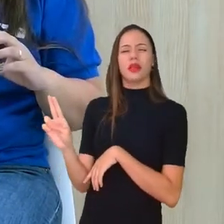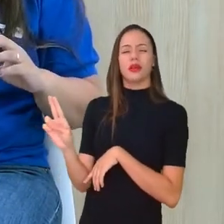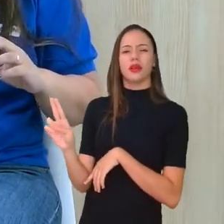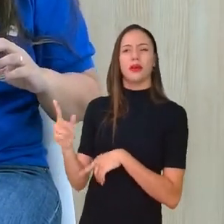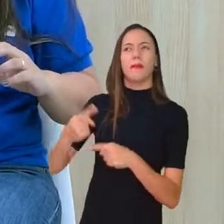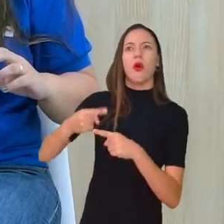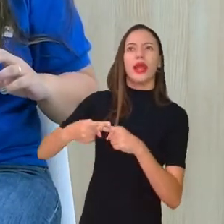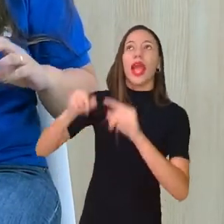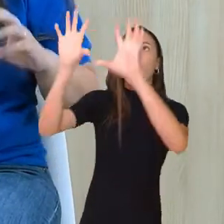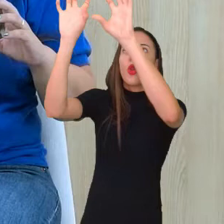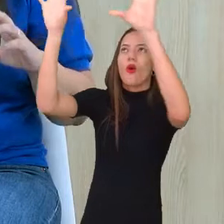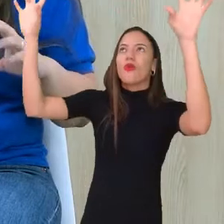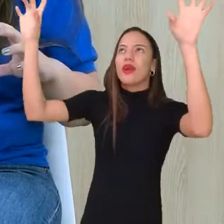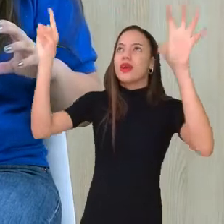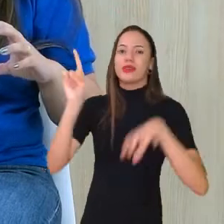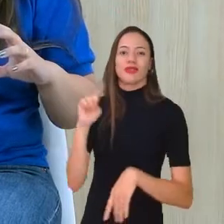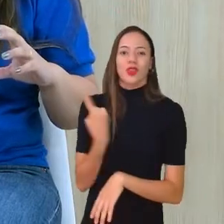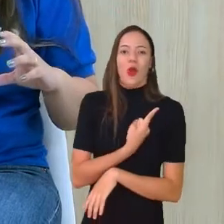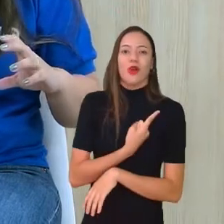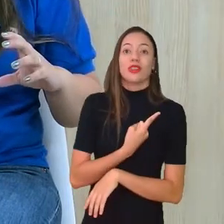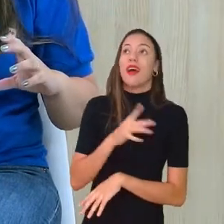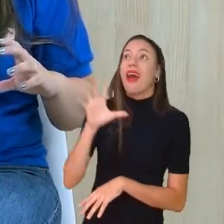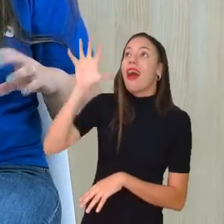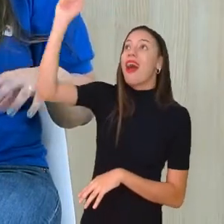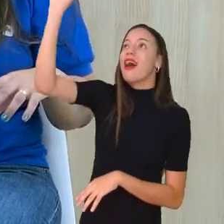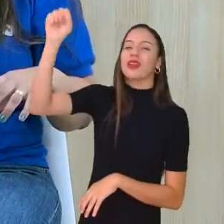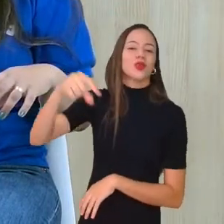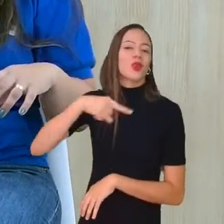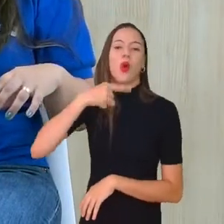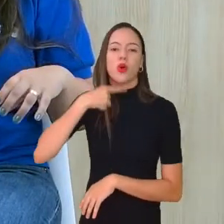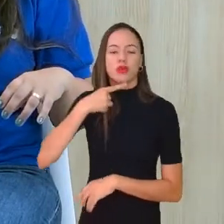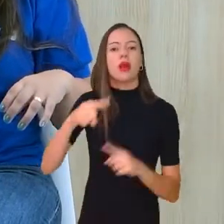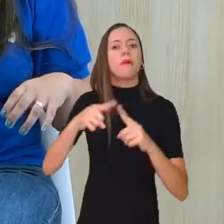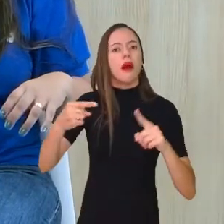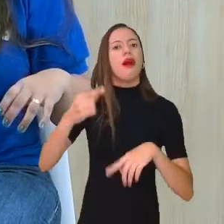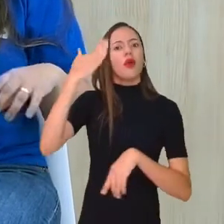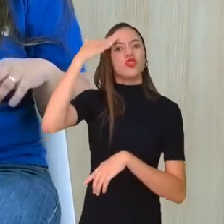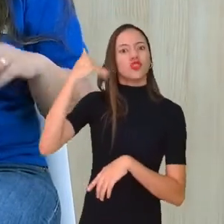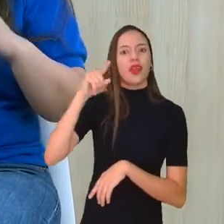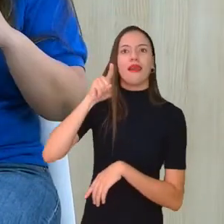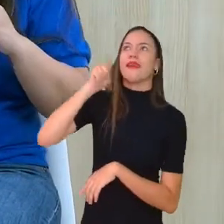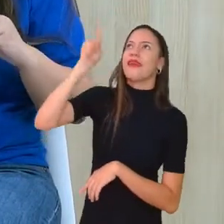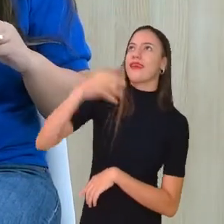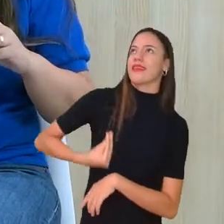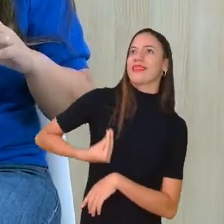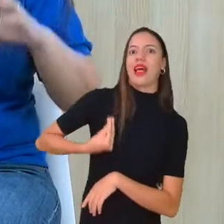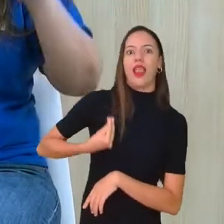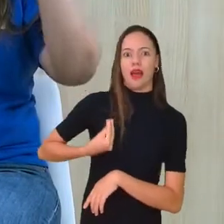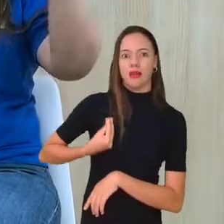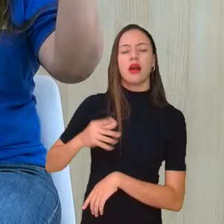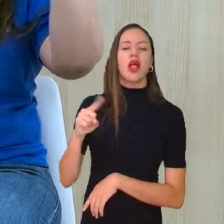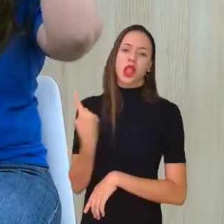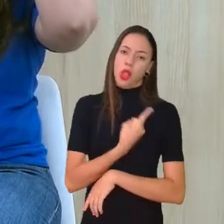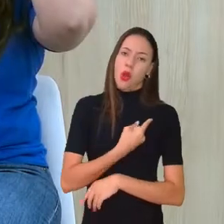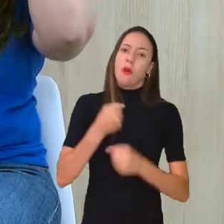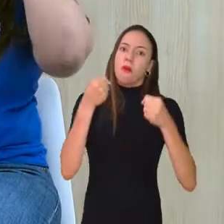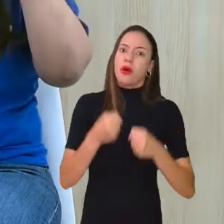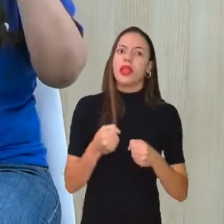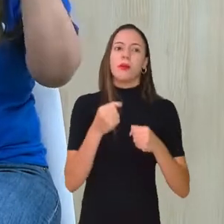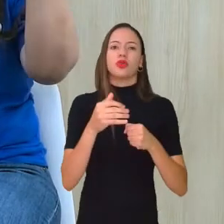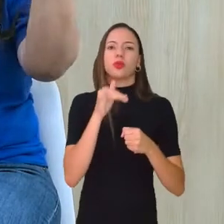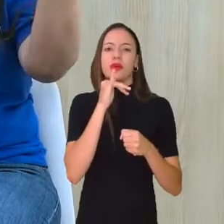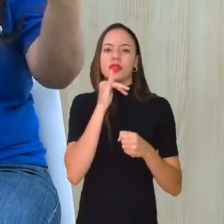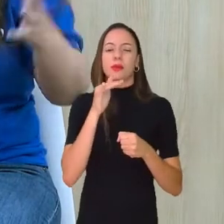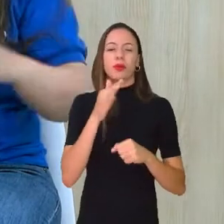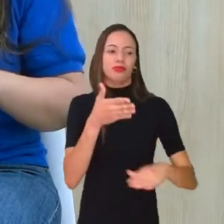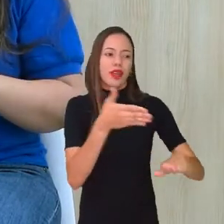gente não pode tocar, mas a gente sabe que está lá. A gente pode recorrer, a gente pode consultar, pegar, não é, assistir ao